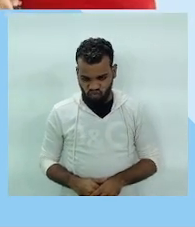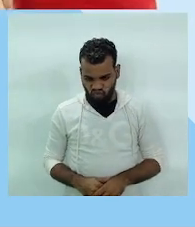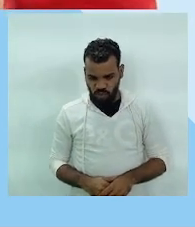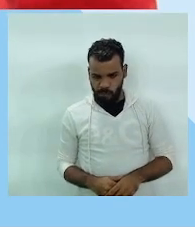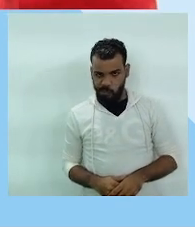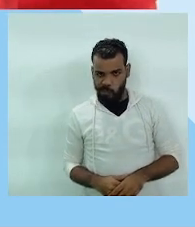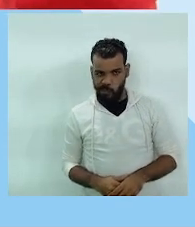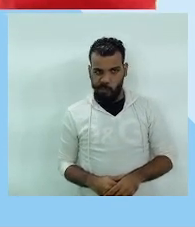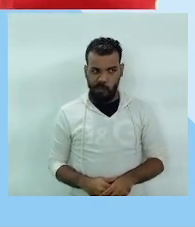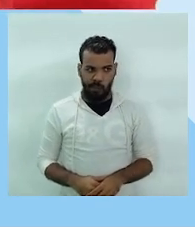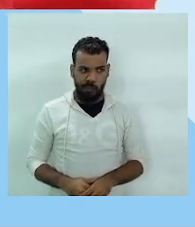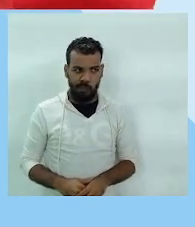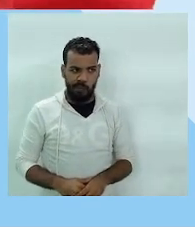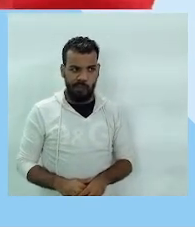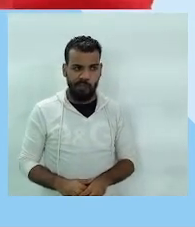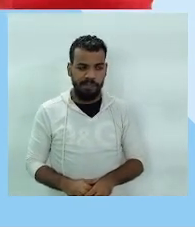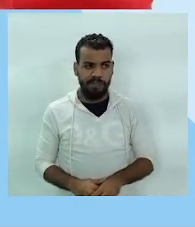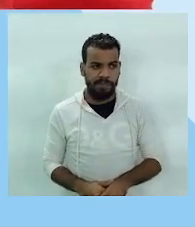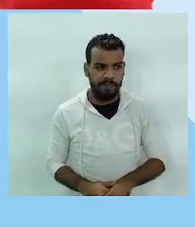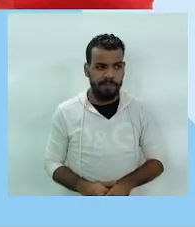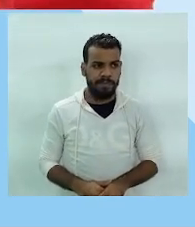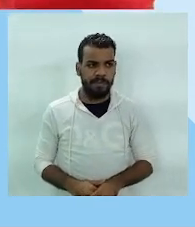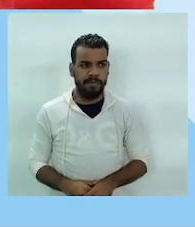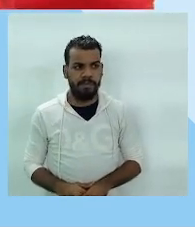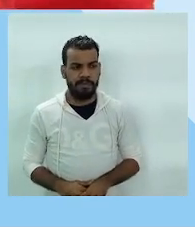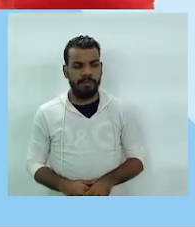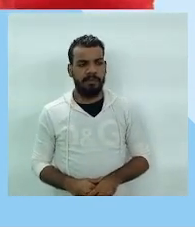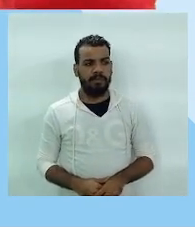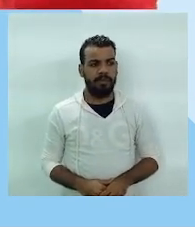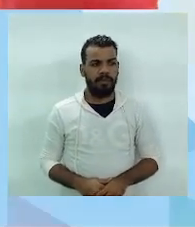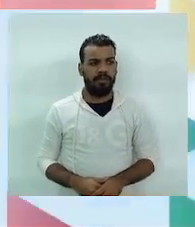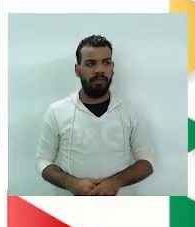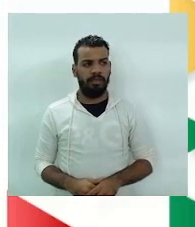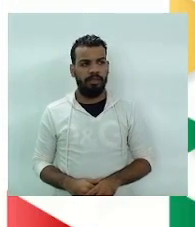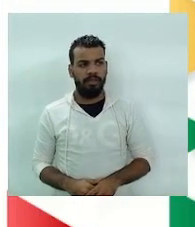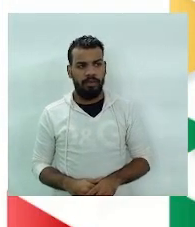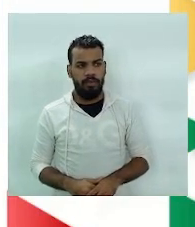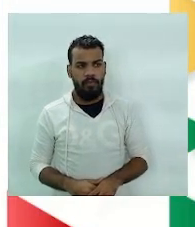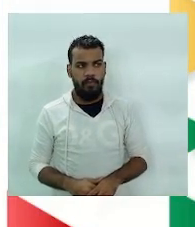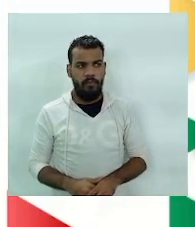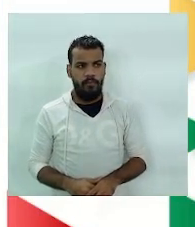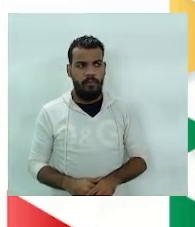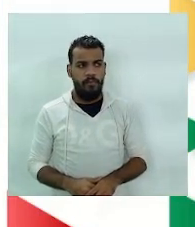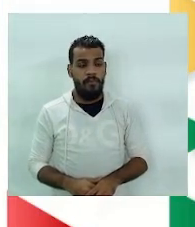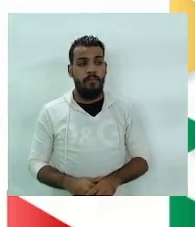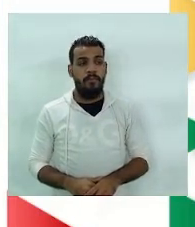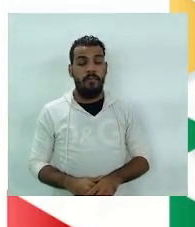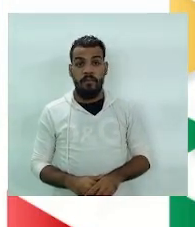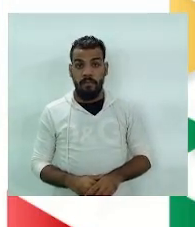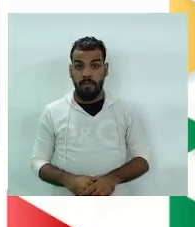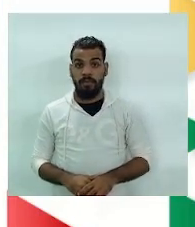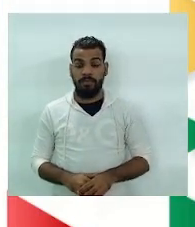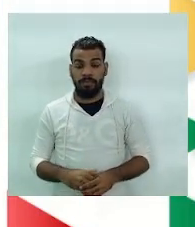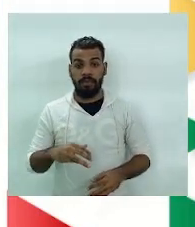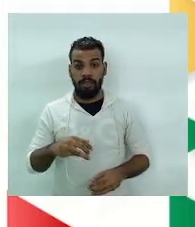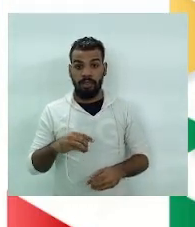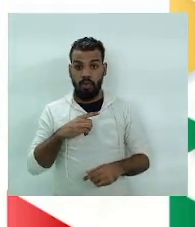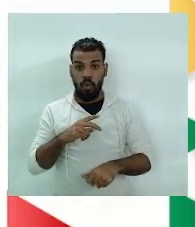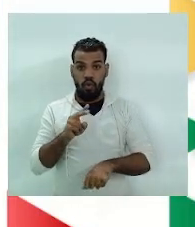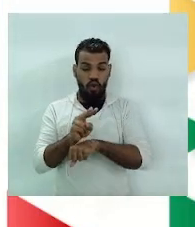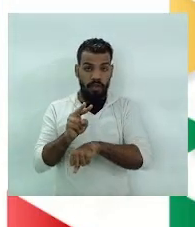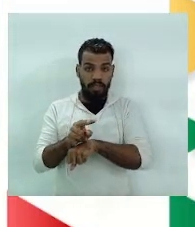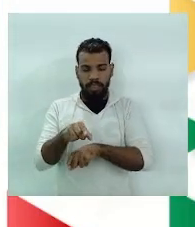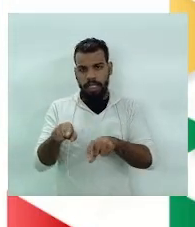lá. Tipos de fossilização. Existe a mineração, a moldagem e a